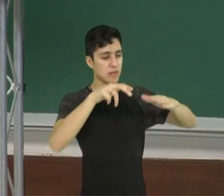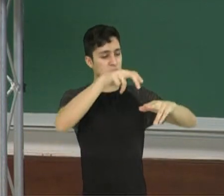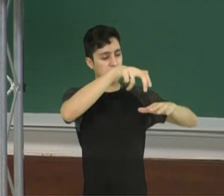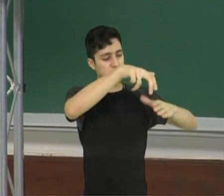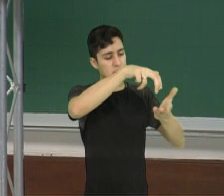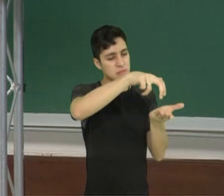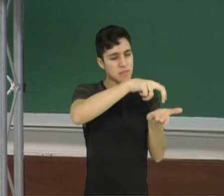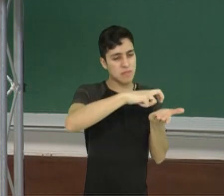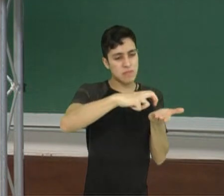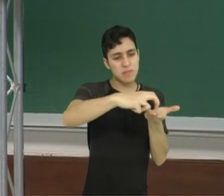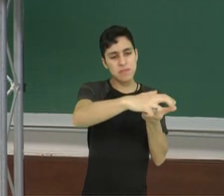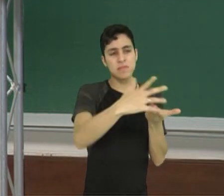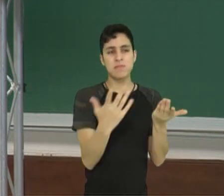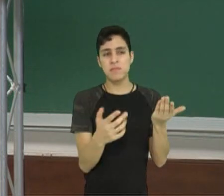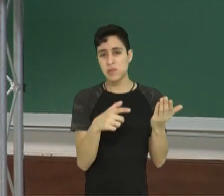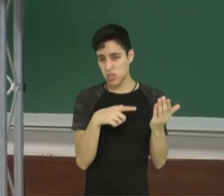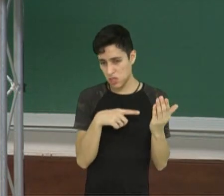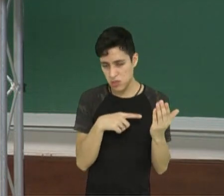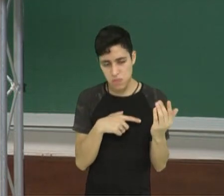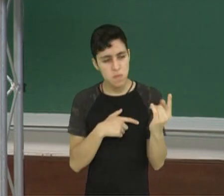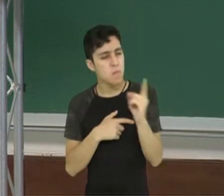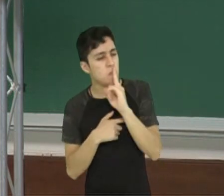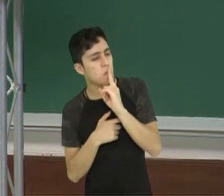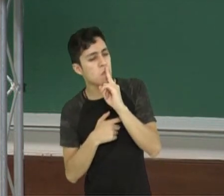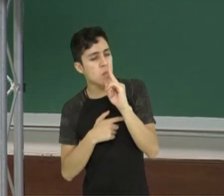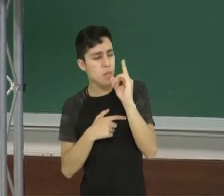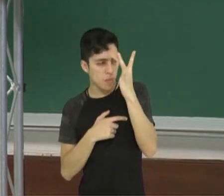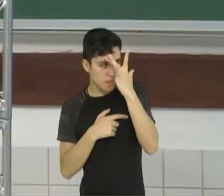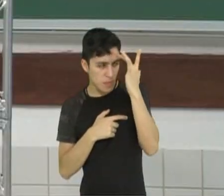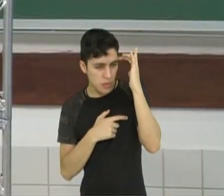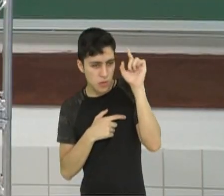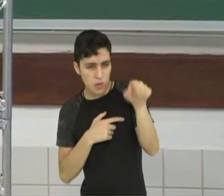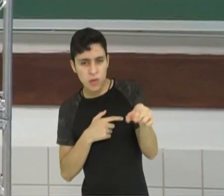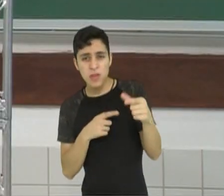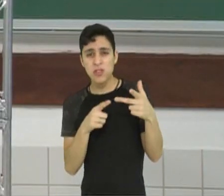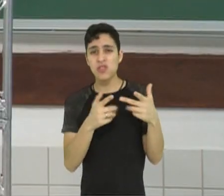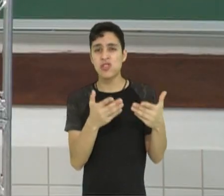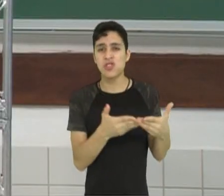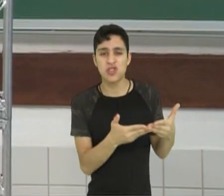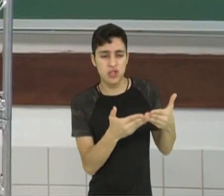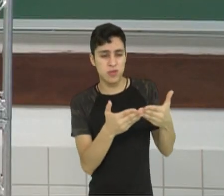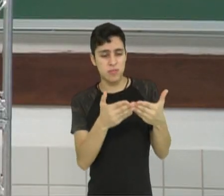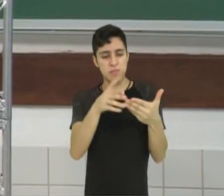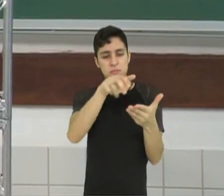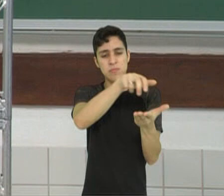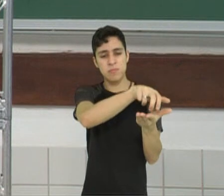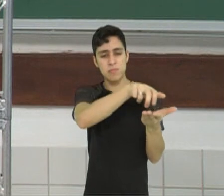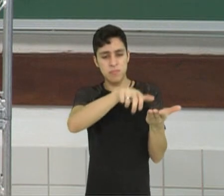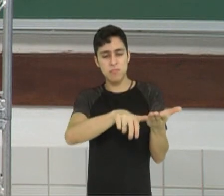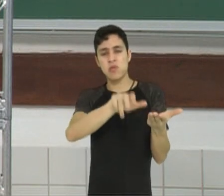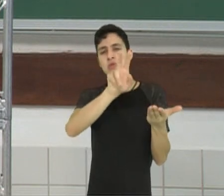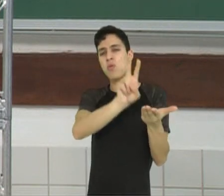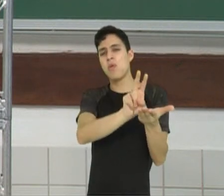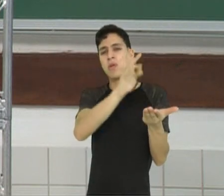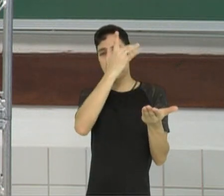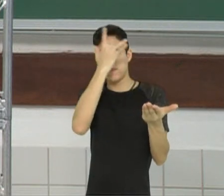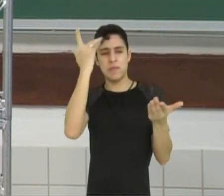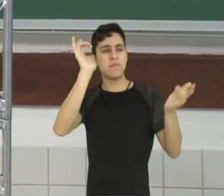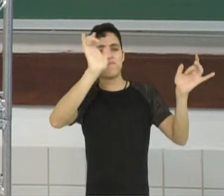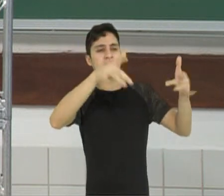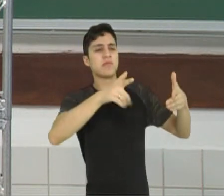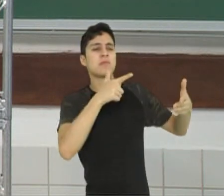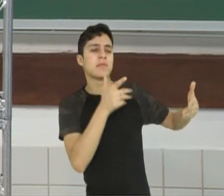Então, tinha caiaque só com uma pessoa, tinha caiaque com 2 pessoas, e ele deixou no